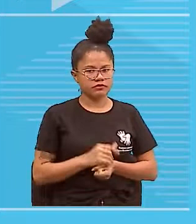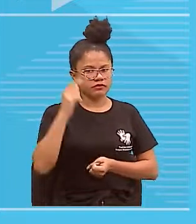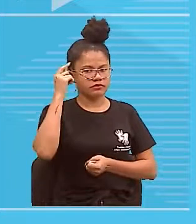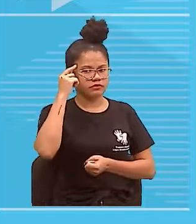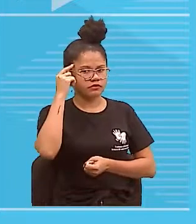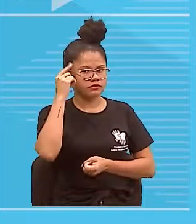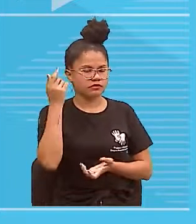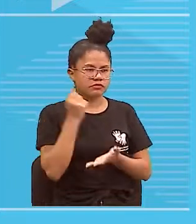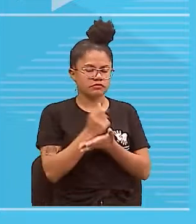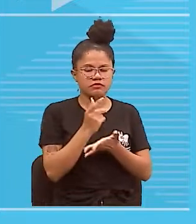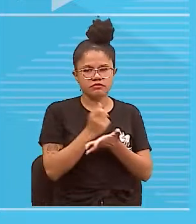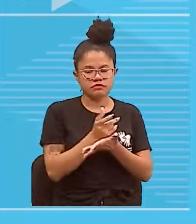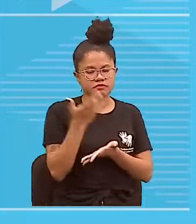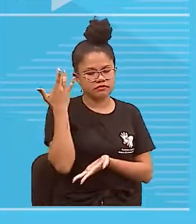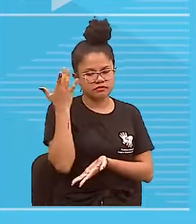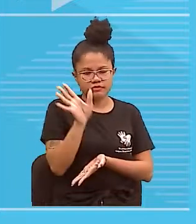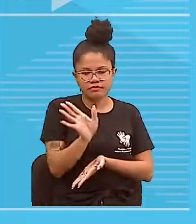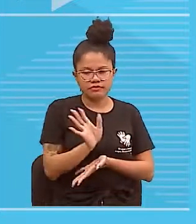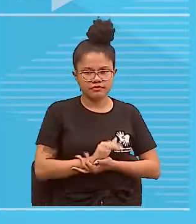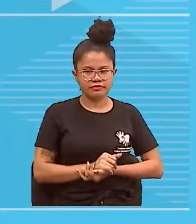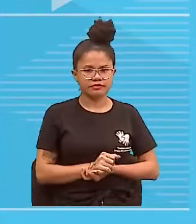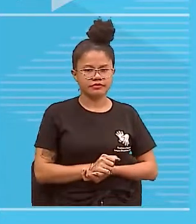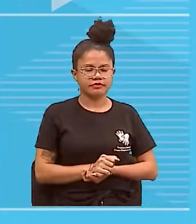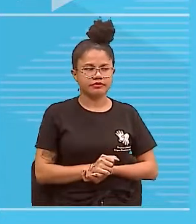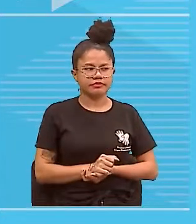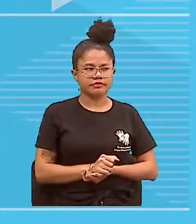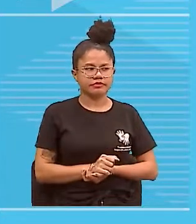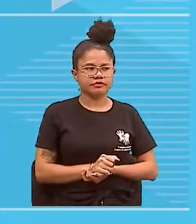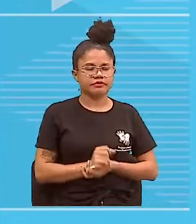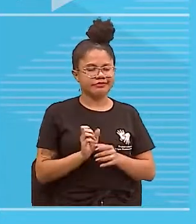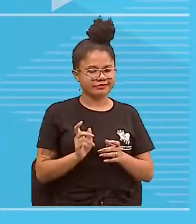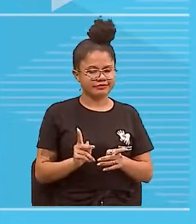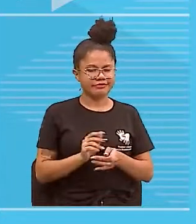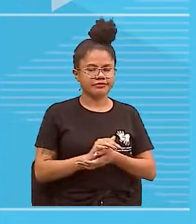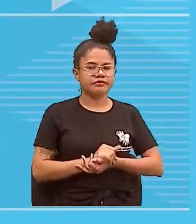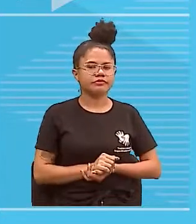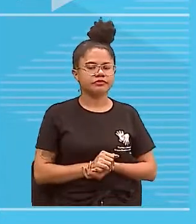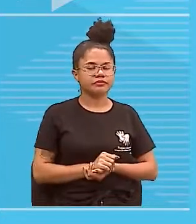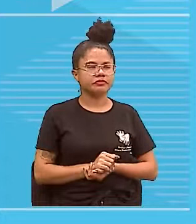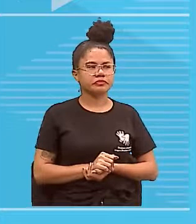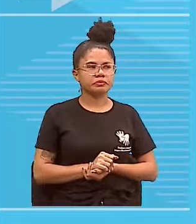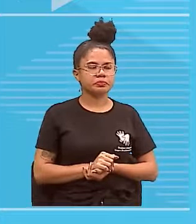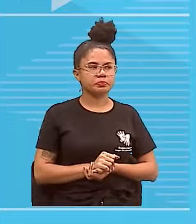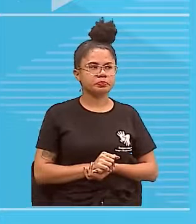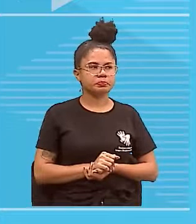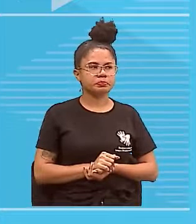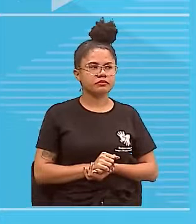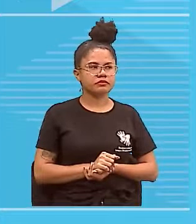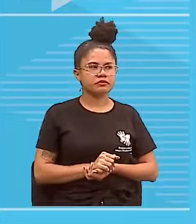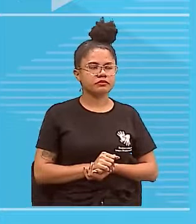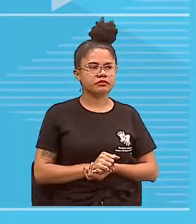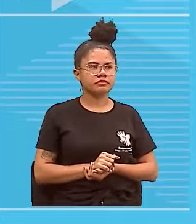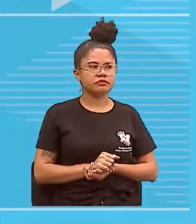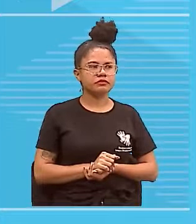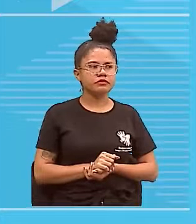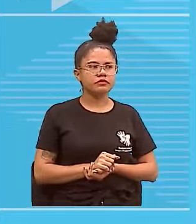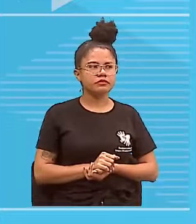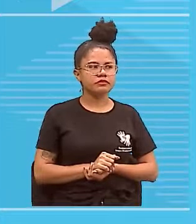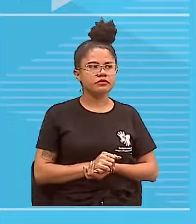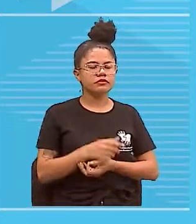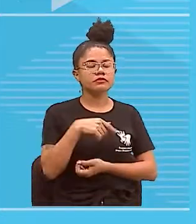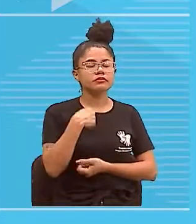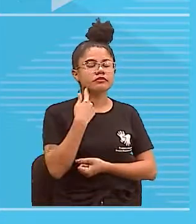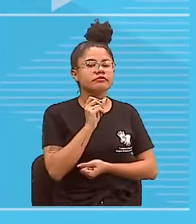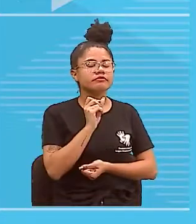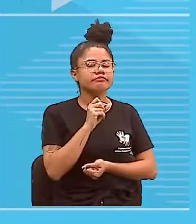não sei se interessar pelo produto e tu e os teus tá são pronomes de segunda pessoa para com quem